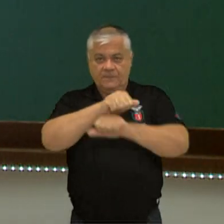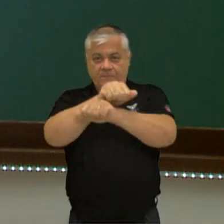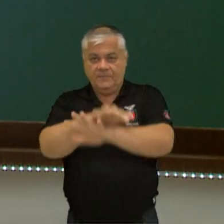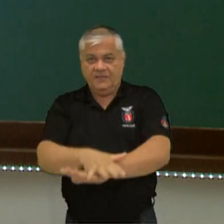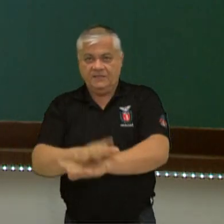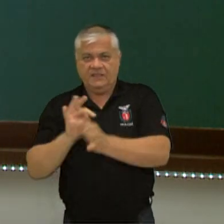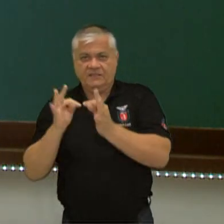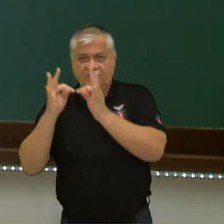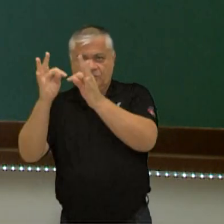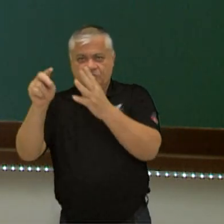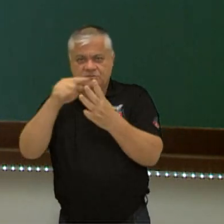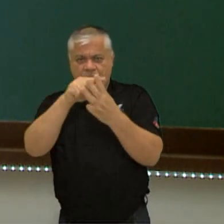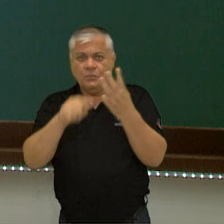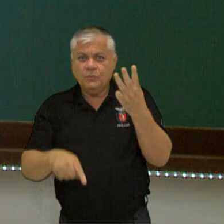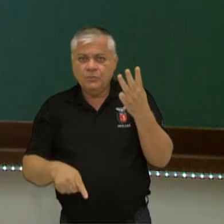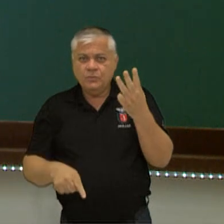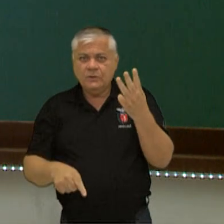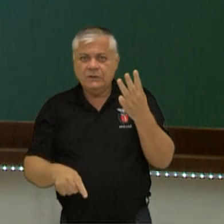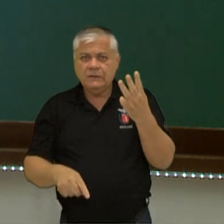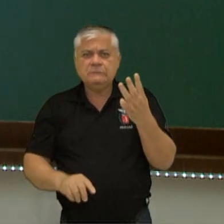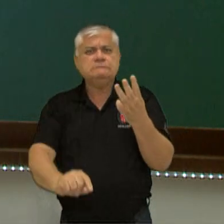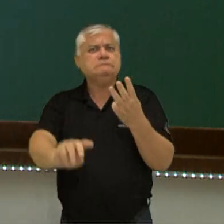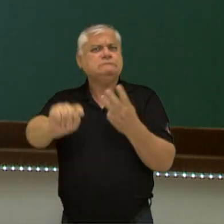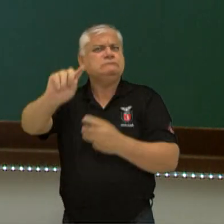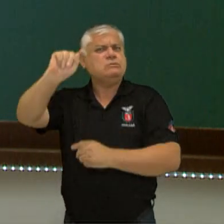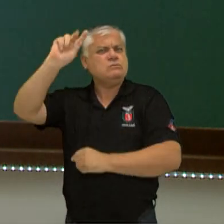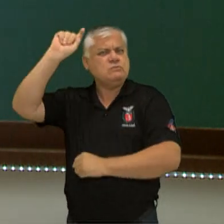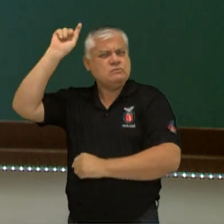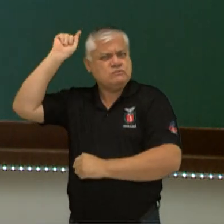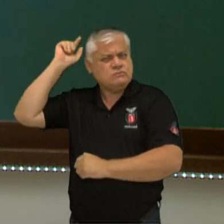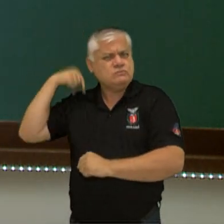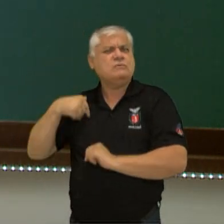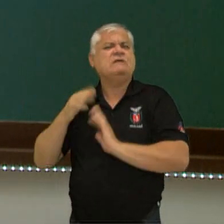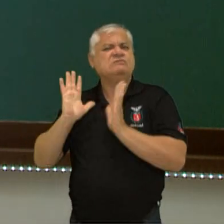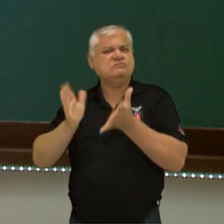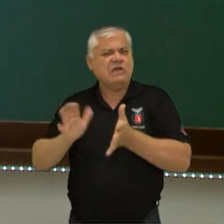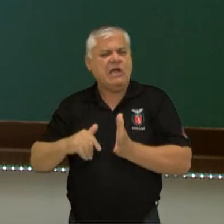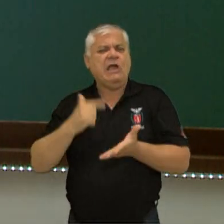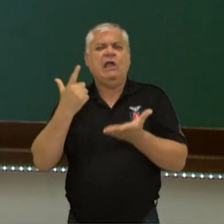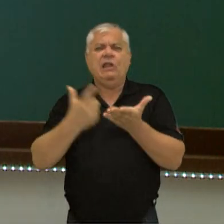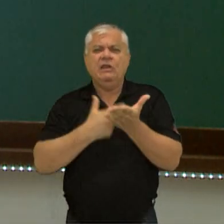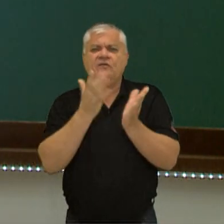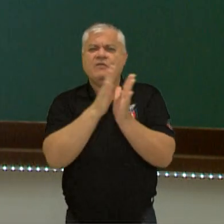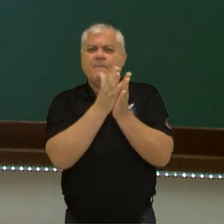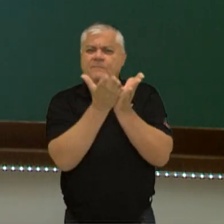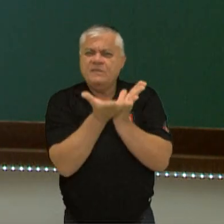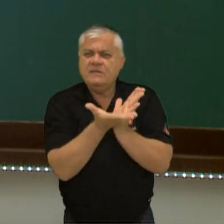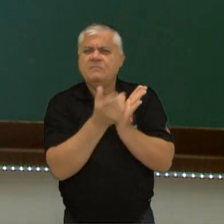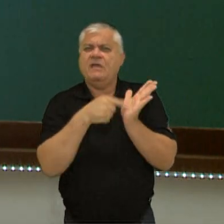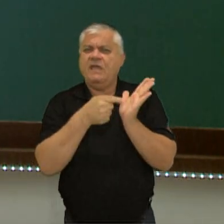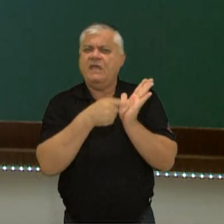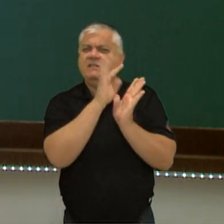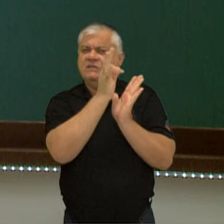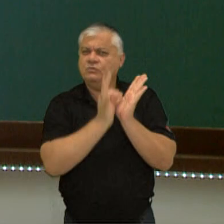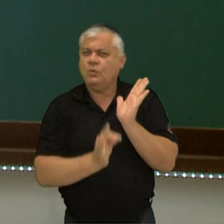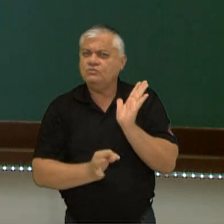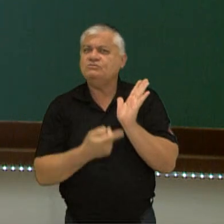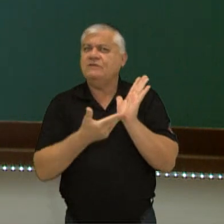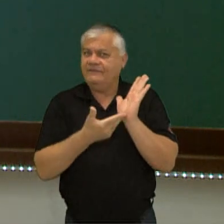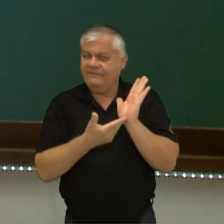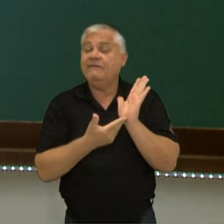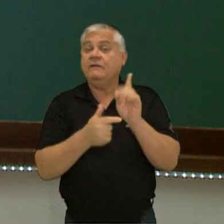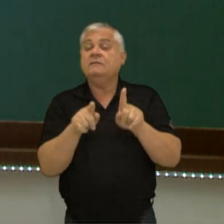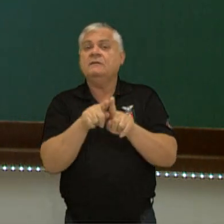tecnologias? Não é de hoje, desde a escrita, né? Pensando como o livro sagrado escrito já como uma tecnologia.